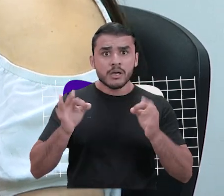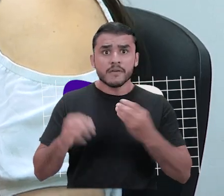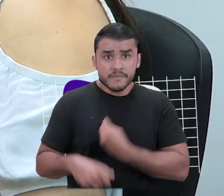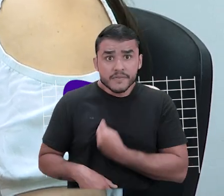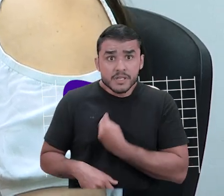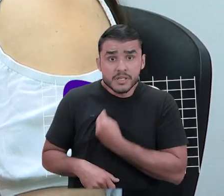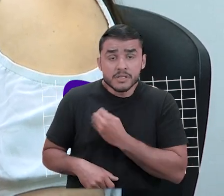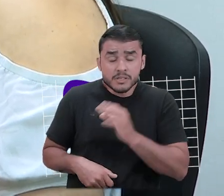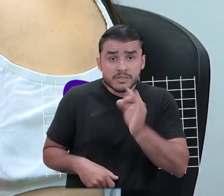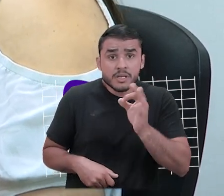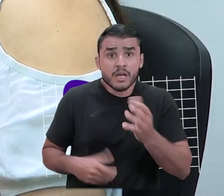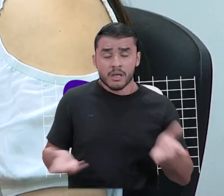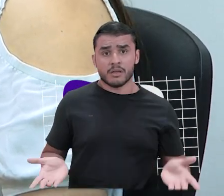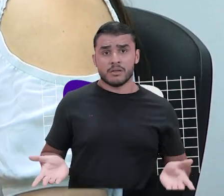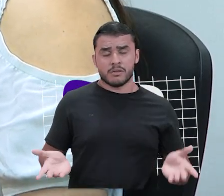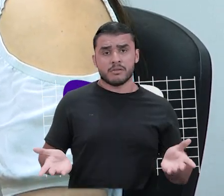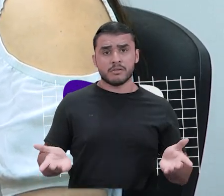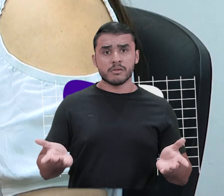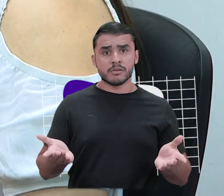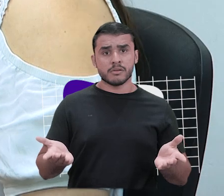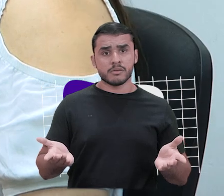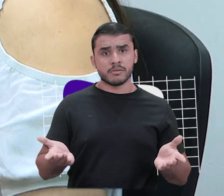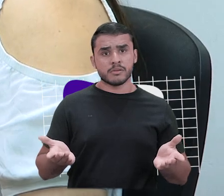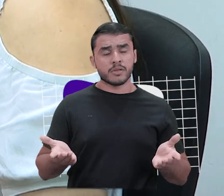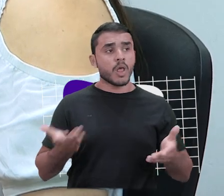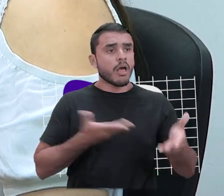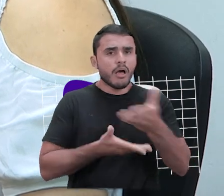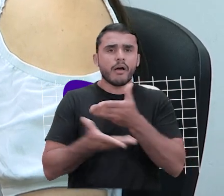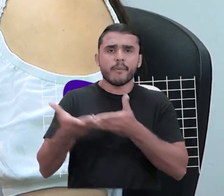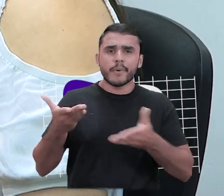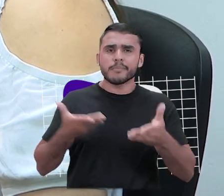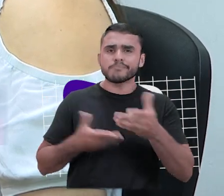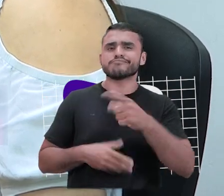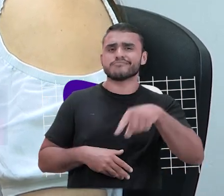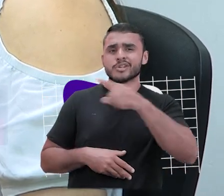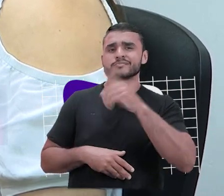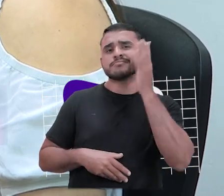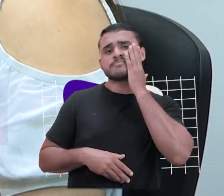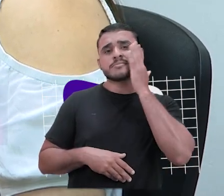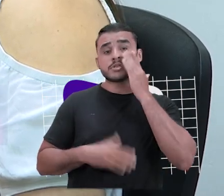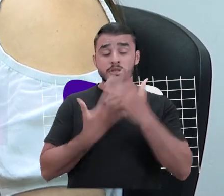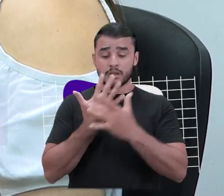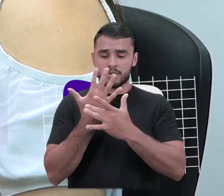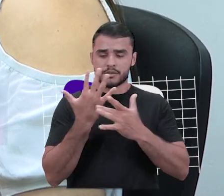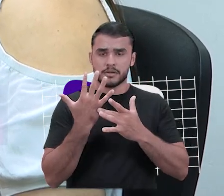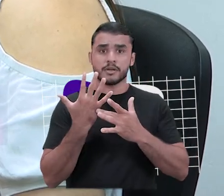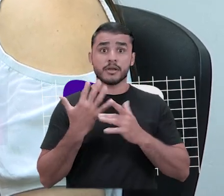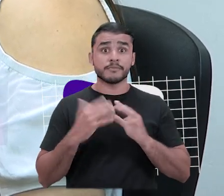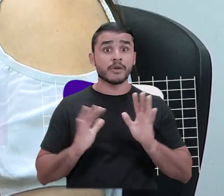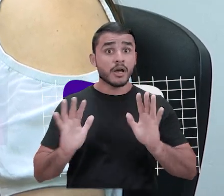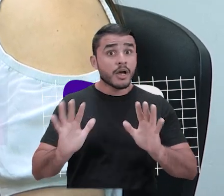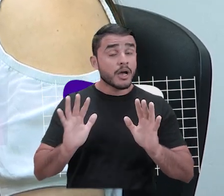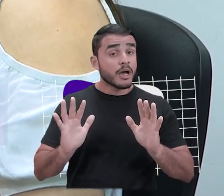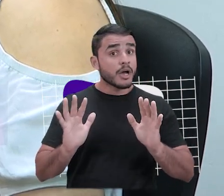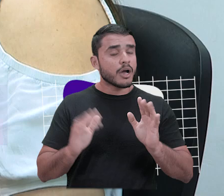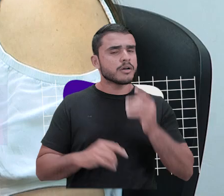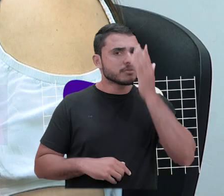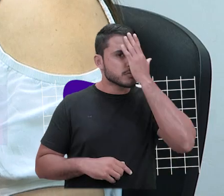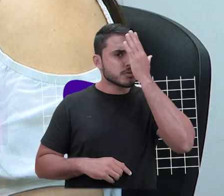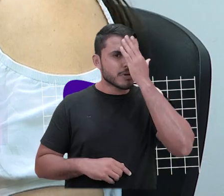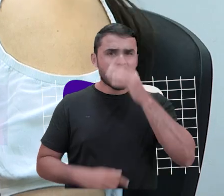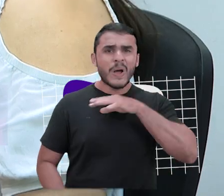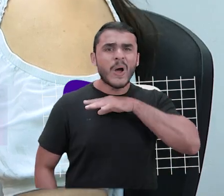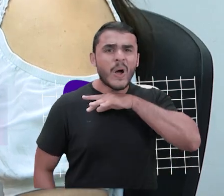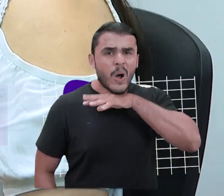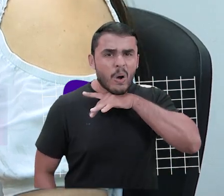a dia. Demais. Mas a gente não, entre nós, a gente sabe que ser uma pessoa com deficiência não é necessariamente uma coisa ruim,